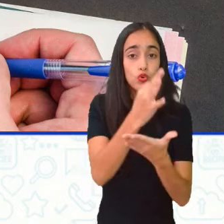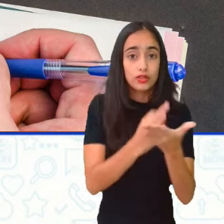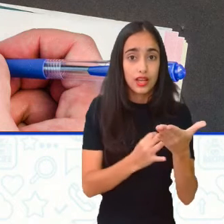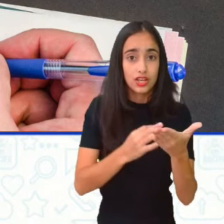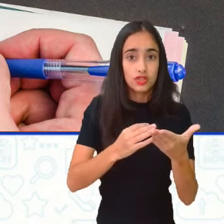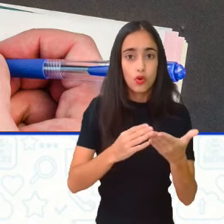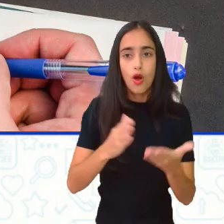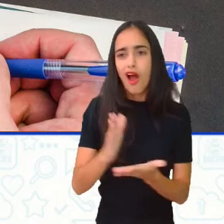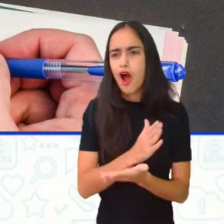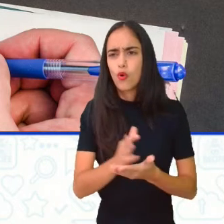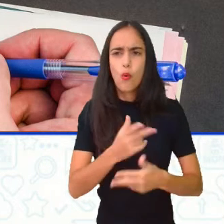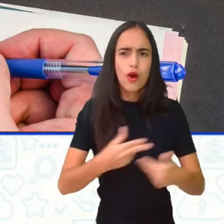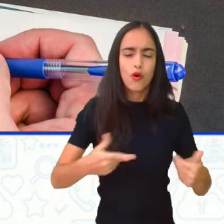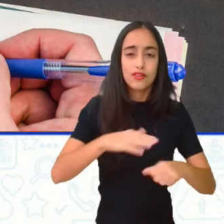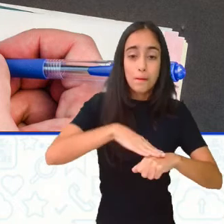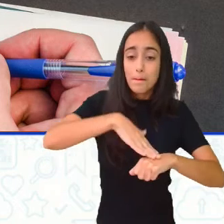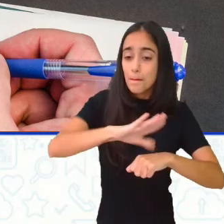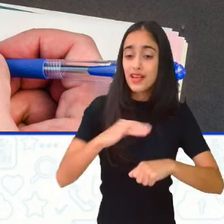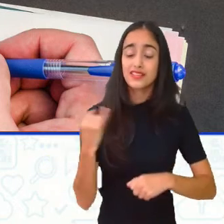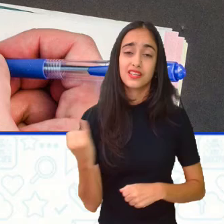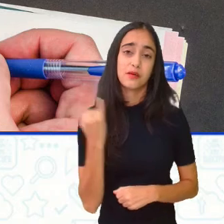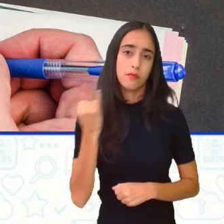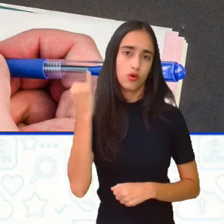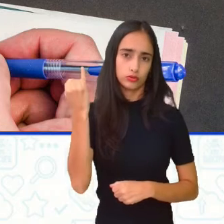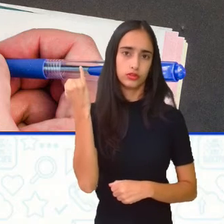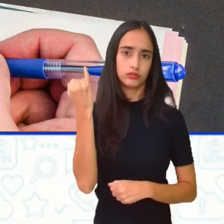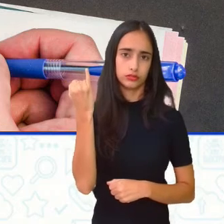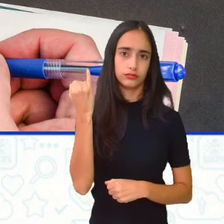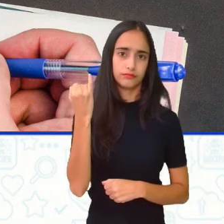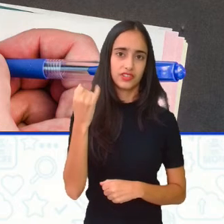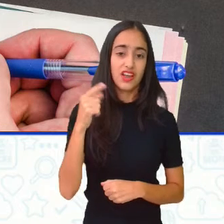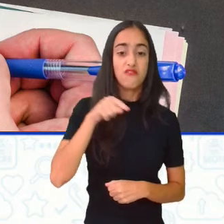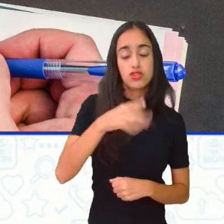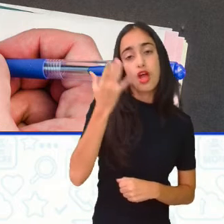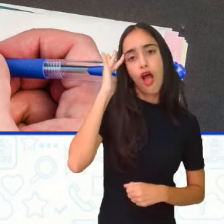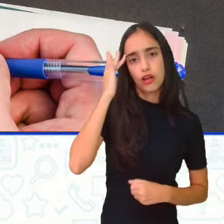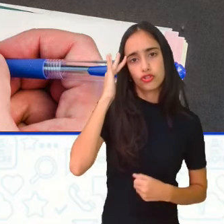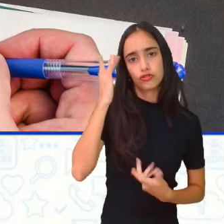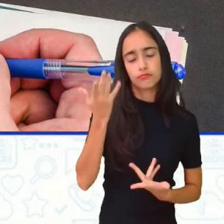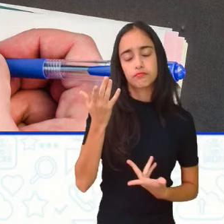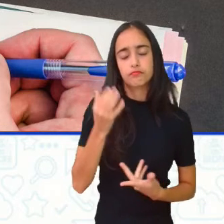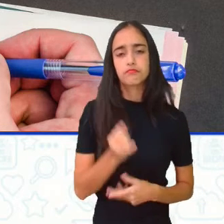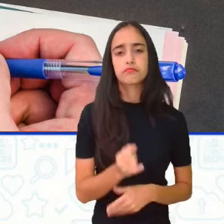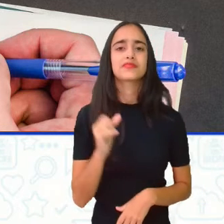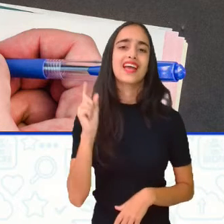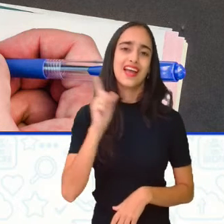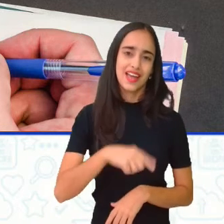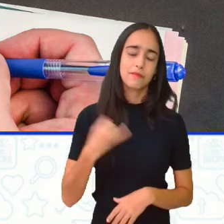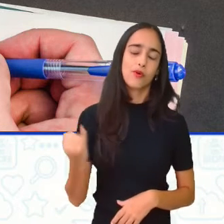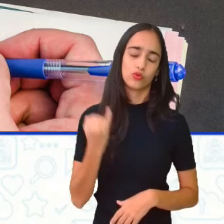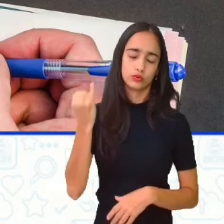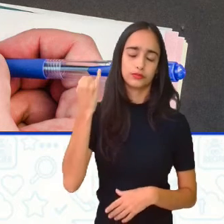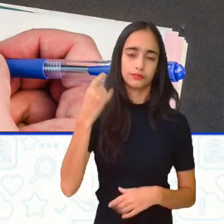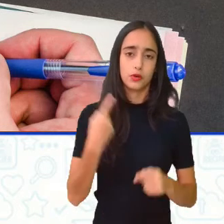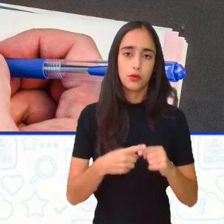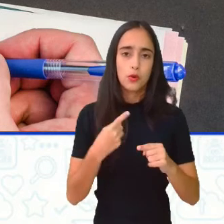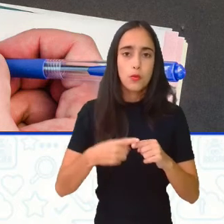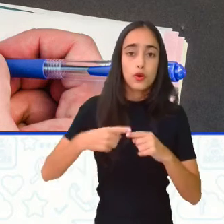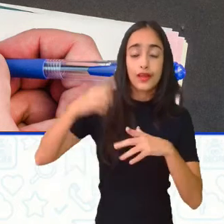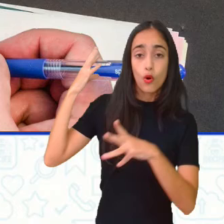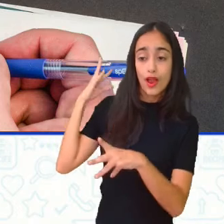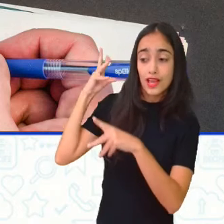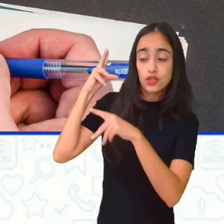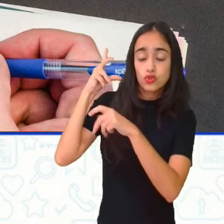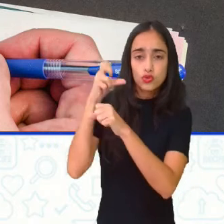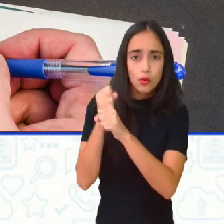importante. Significa que o fato de que o resumo ele contém as partes mais importantes é um bom indicativo.